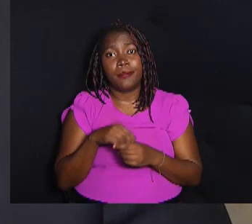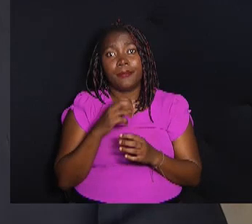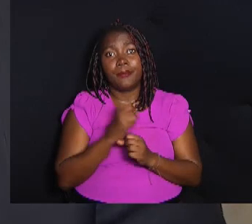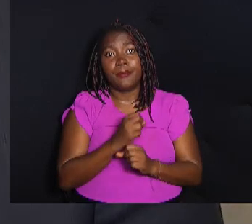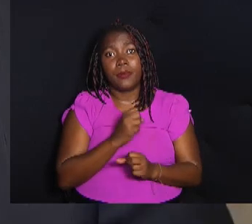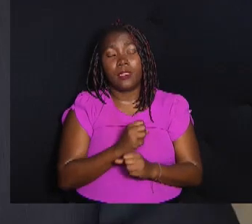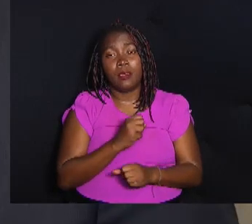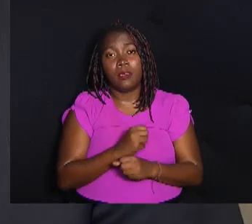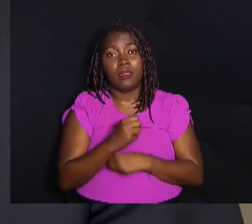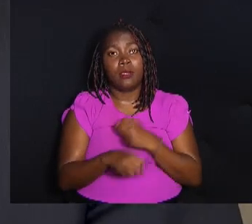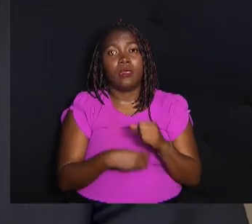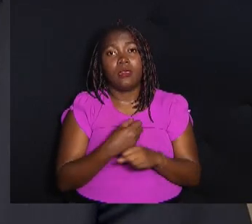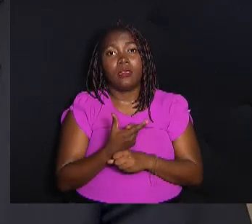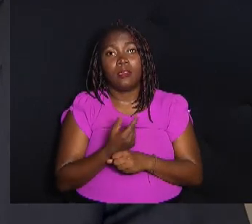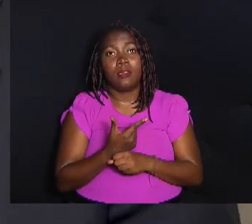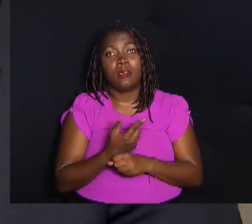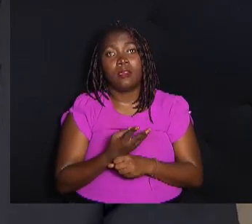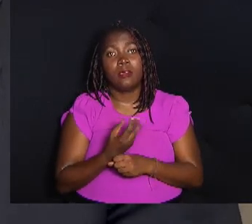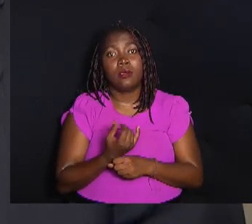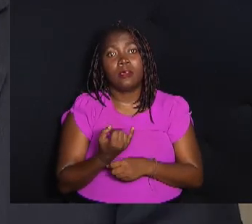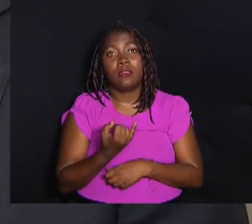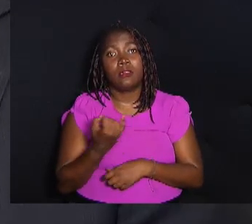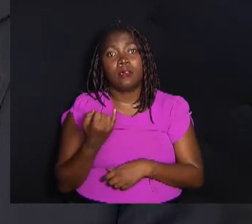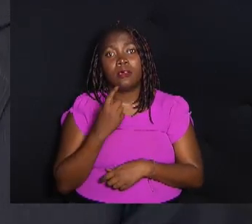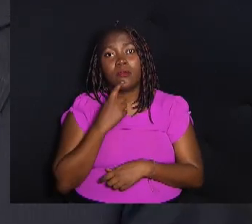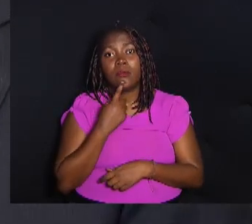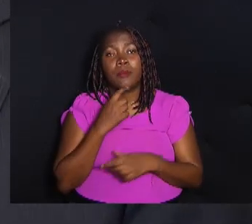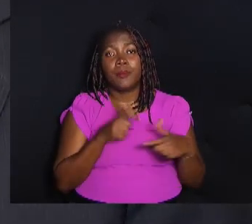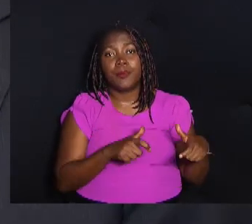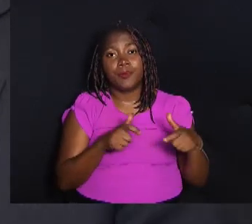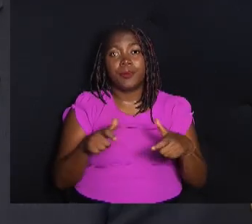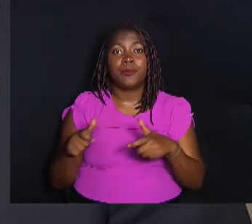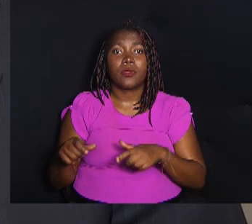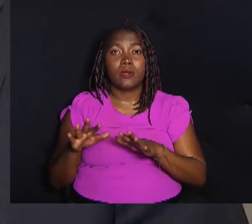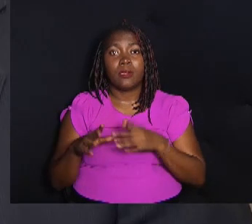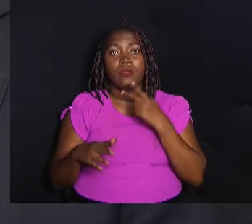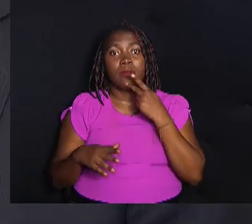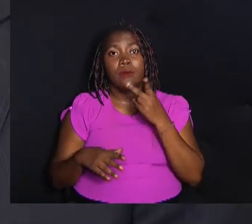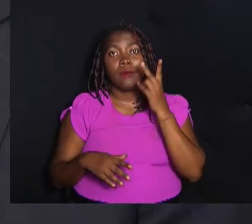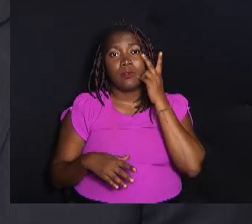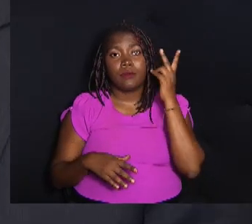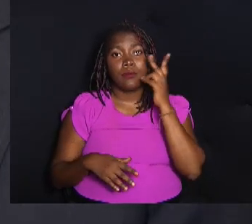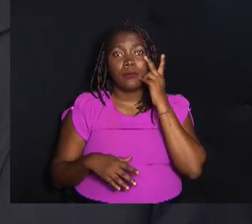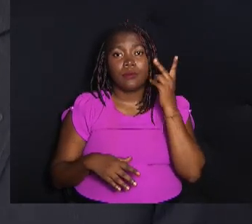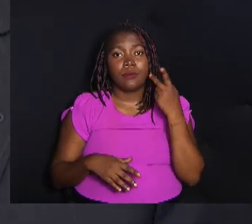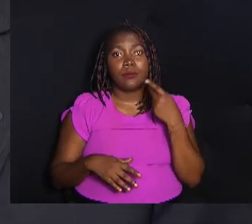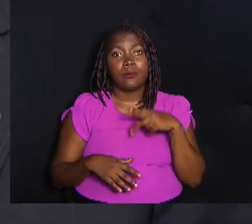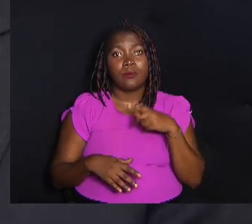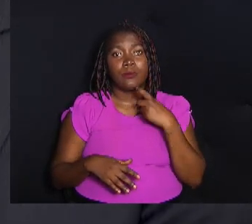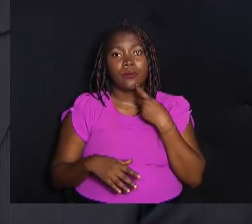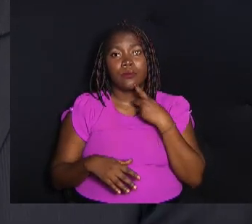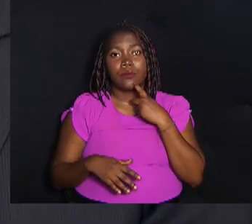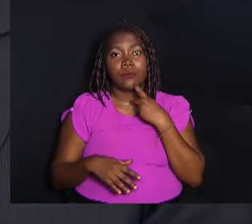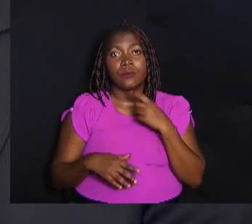2024 é um ano muito importante para Campinas pra região mas falo como vereador da cidade de Campinas onde Campinas